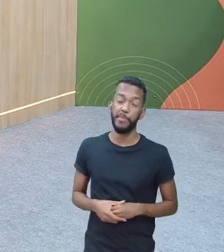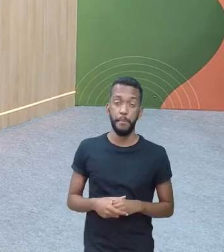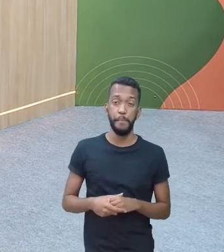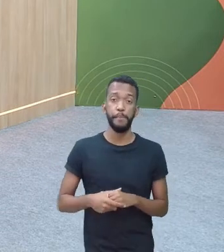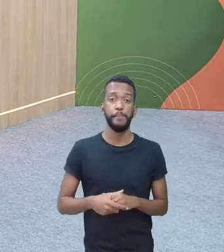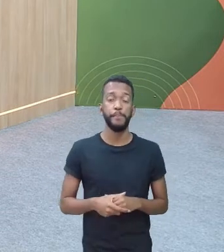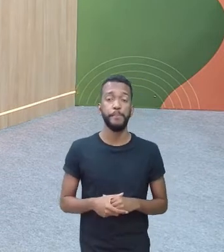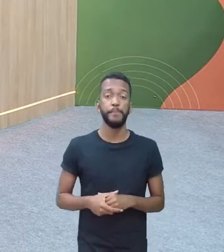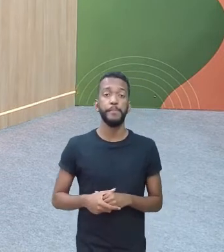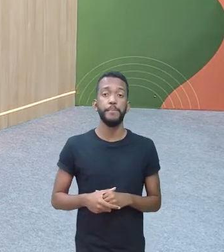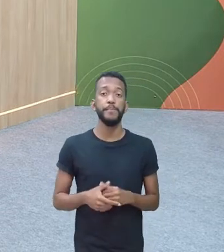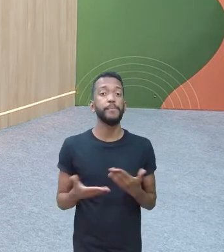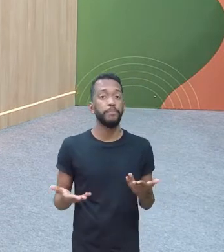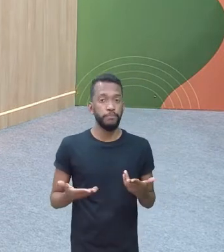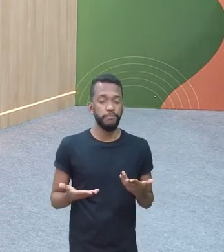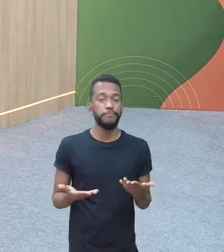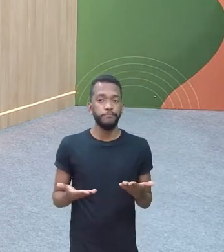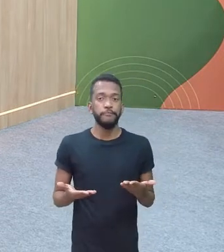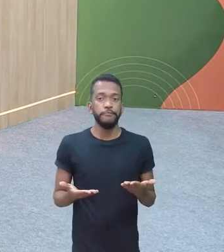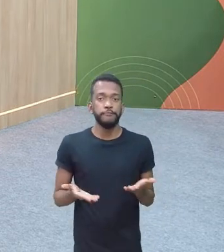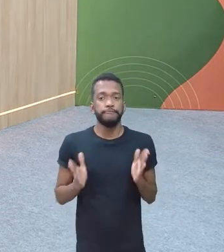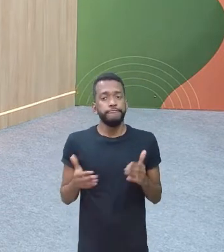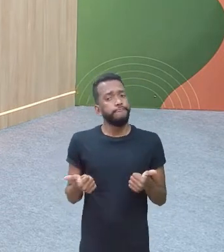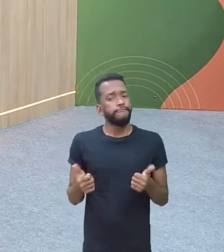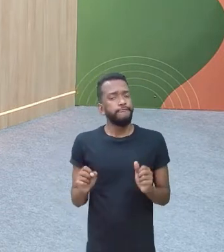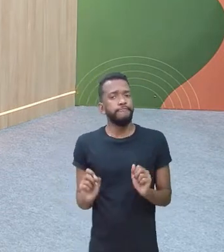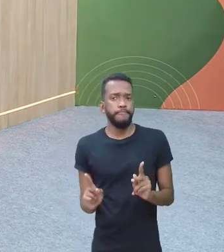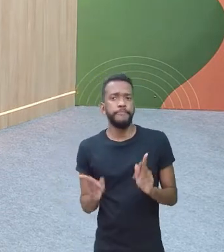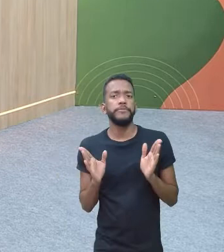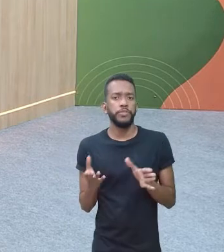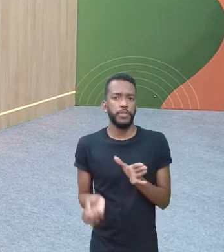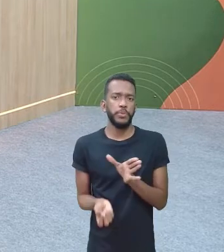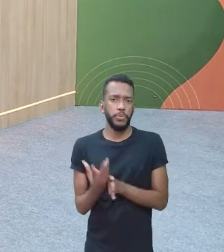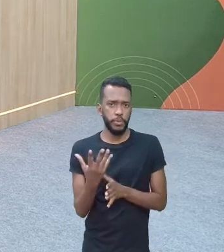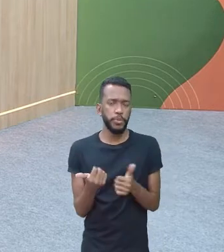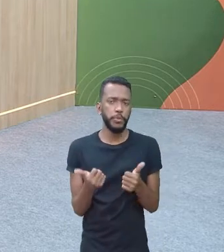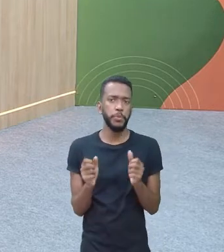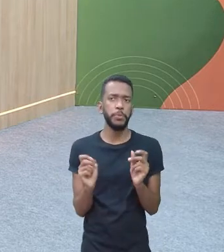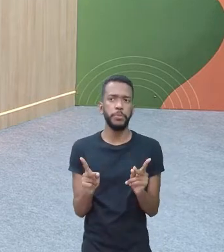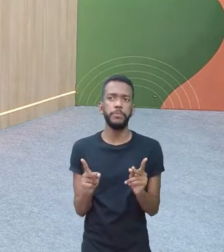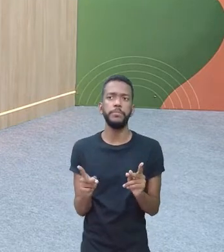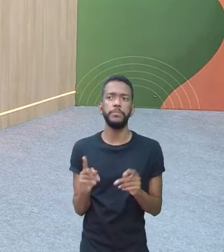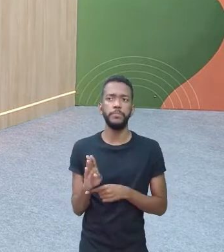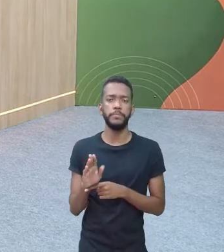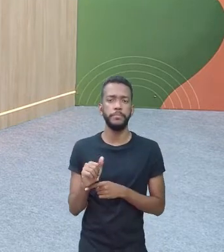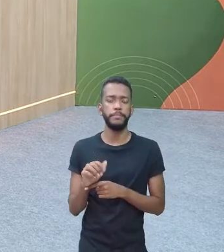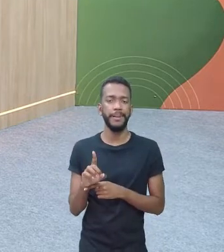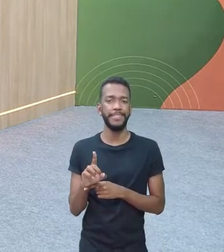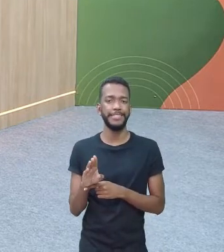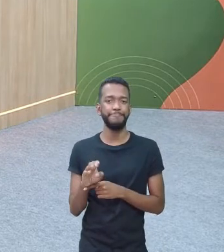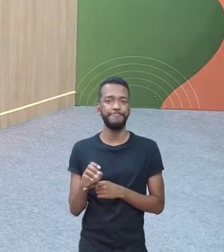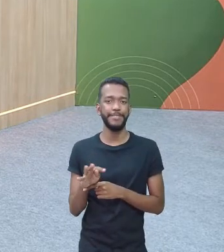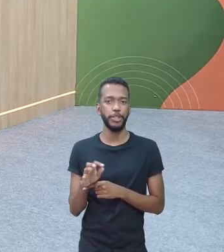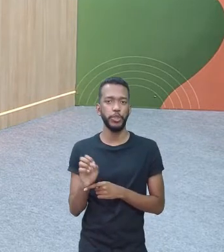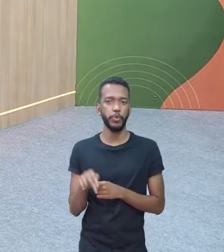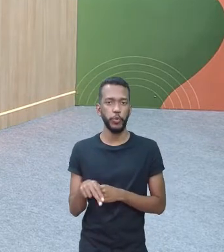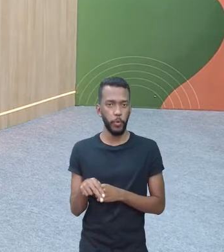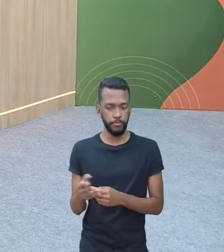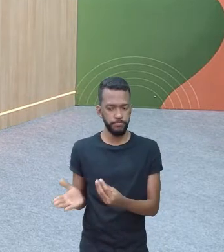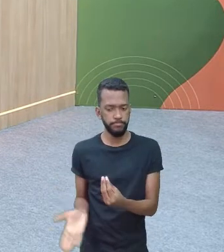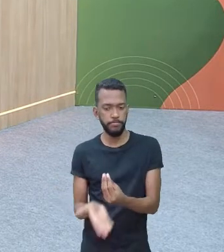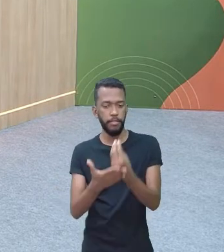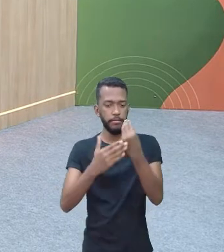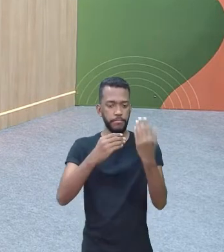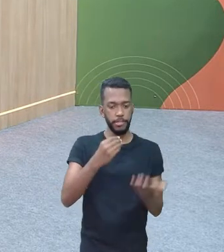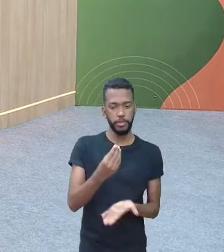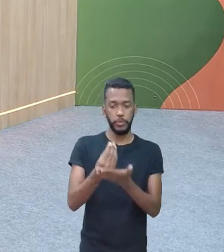E aí, beleza. Surgiu a de badminton, mas até então o badminton não